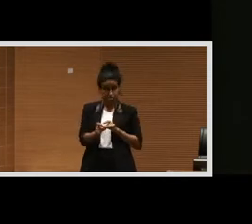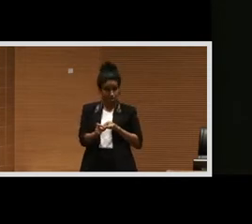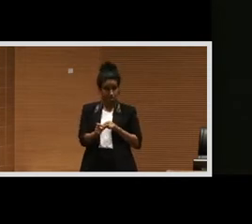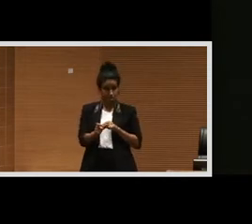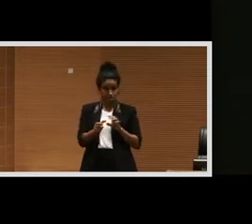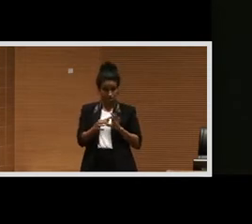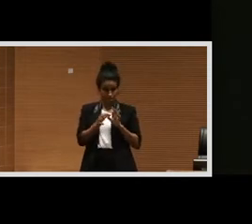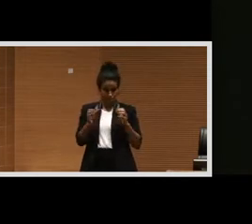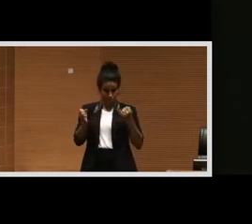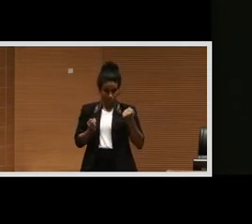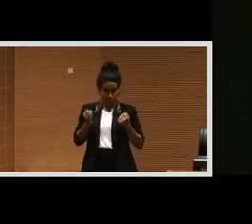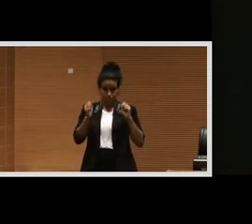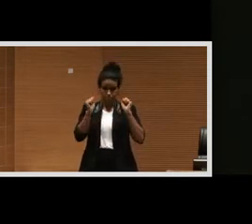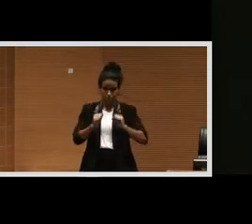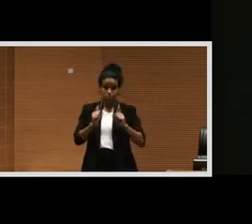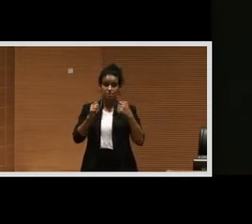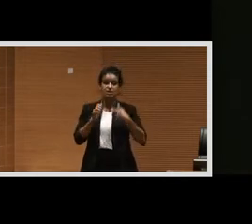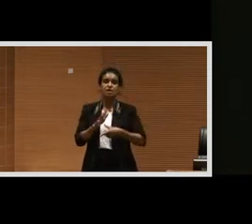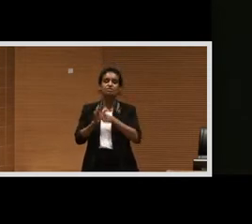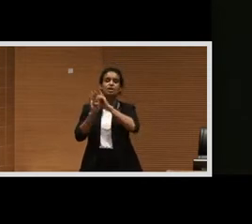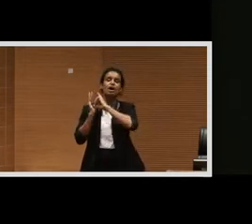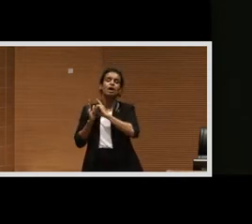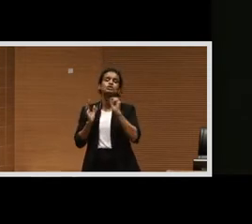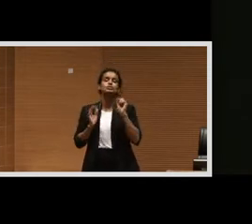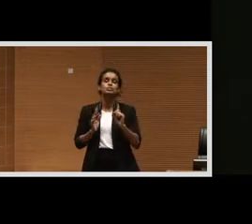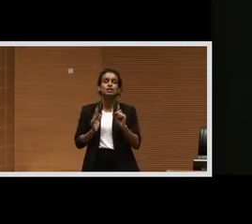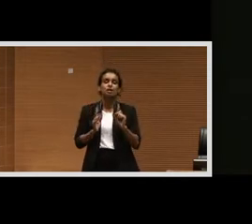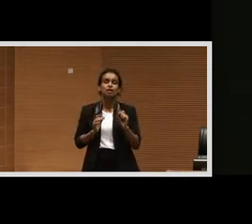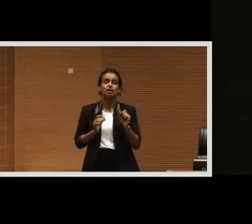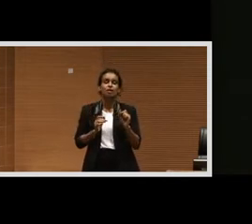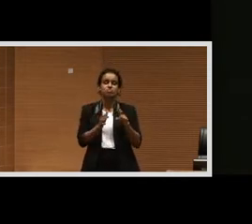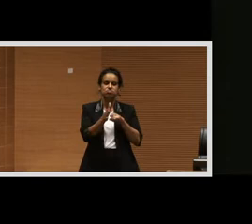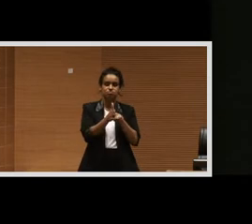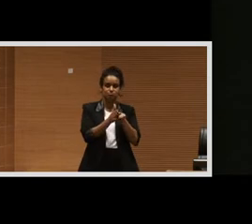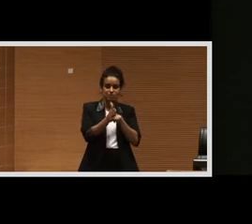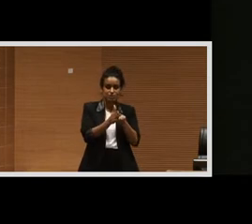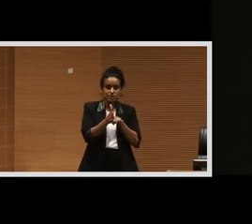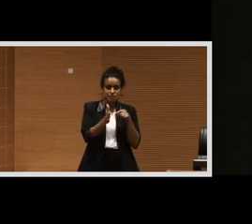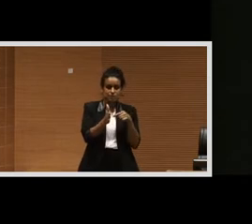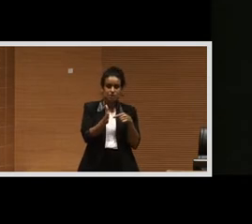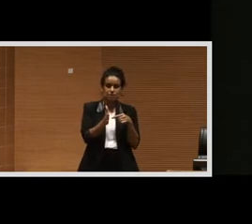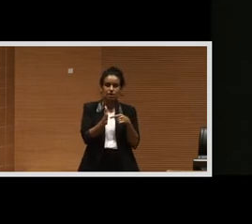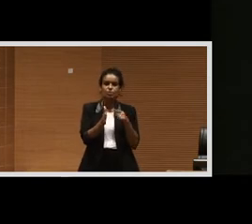era necessário fazer o teste para TDAH.